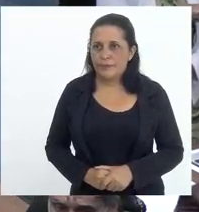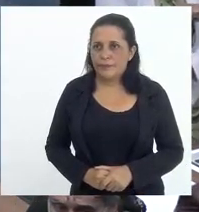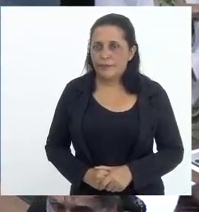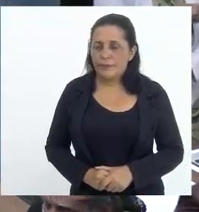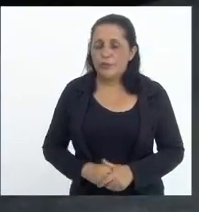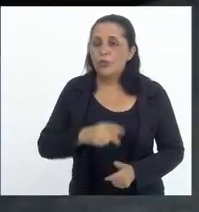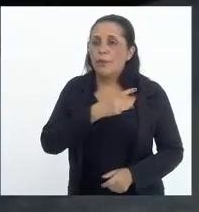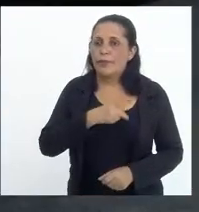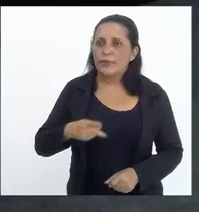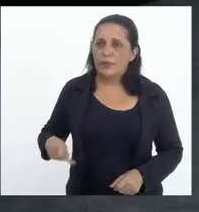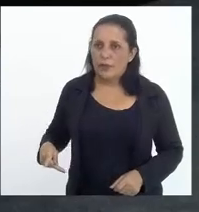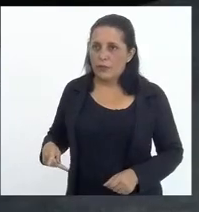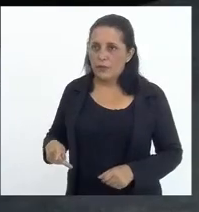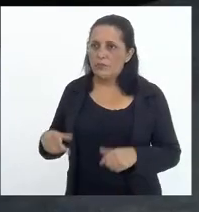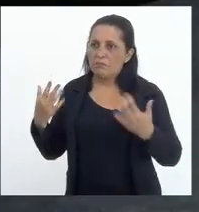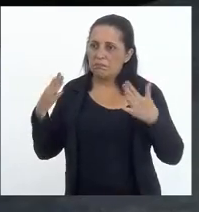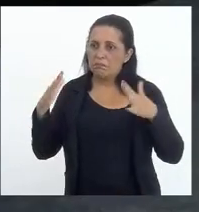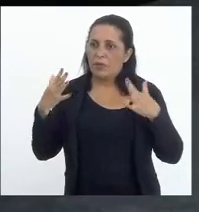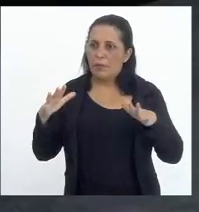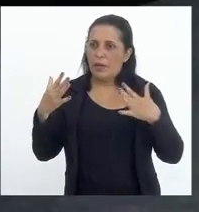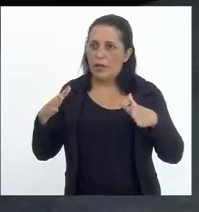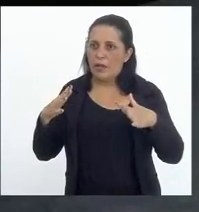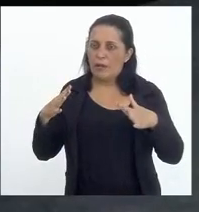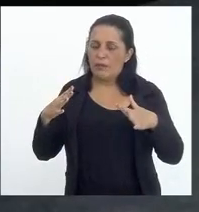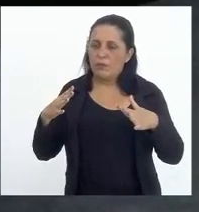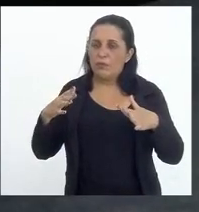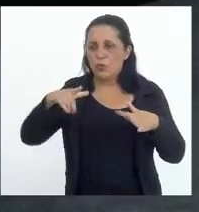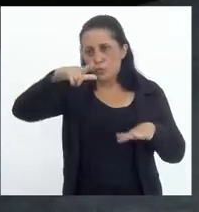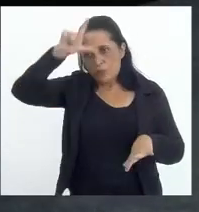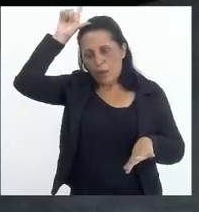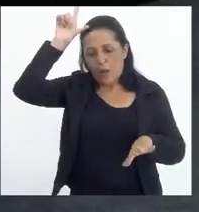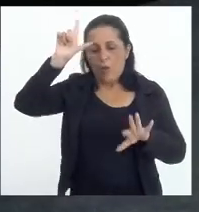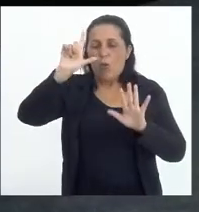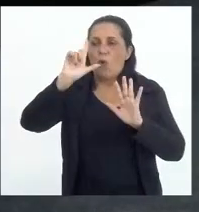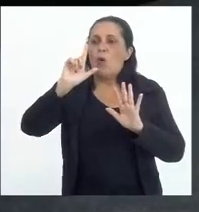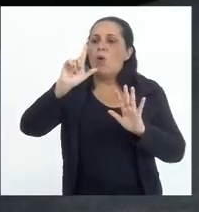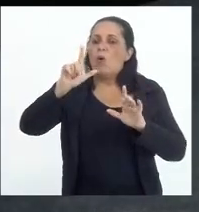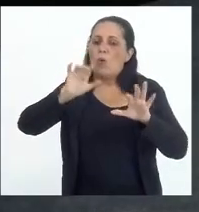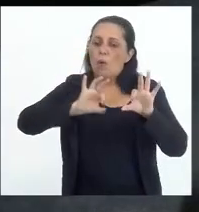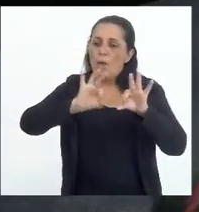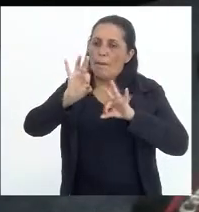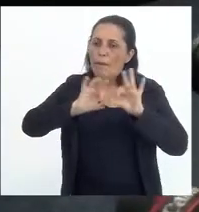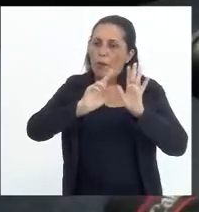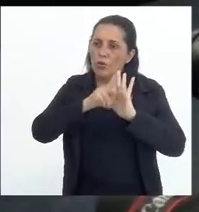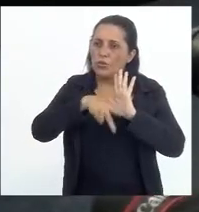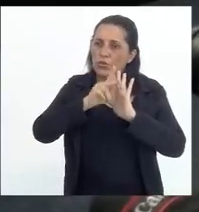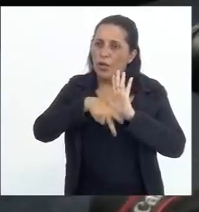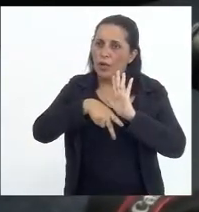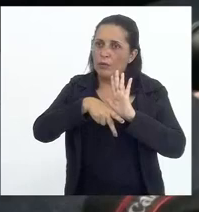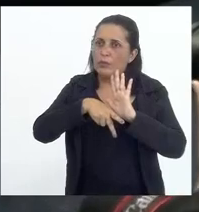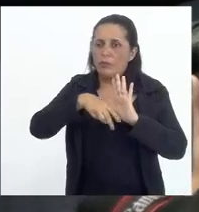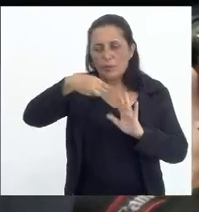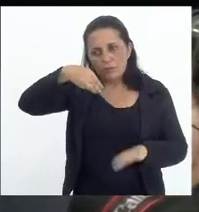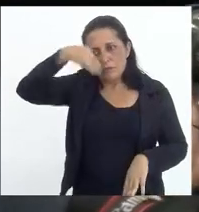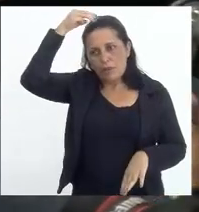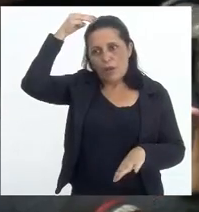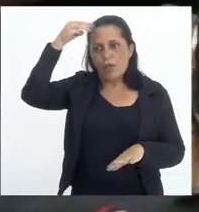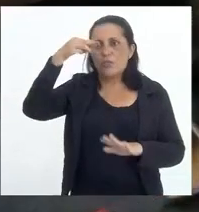Senhor presidente, parabenizando o deputado Luiz Paulo, autor do projeto, também o deputado Márcio Pacheco,